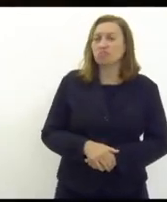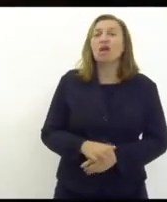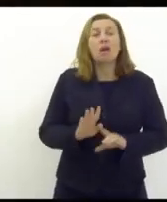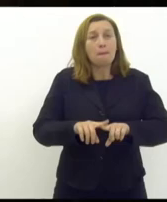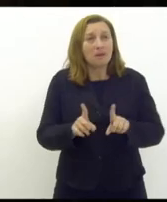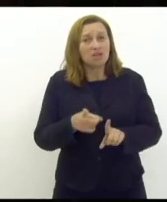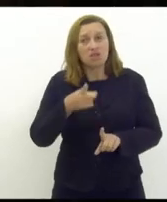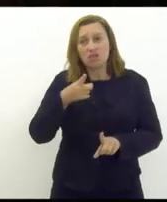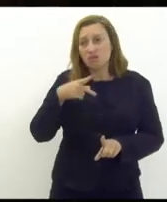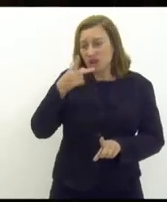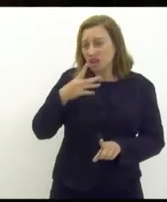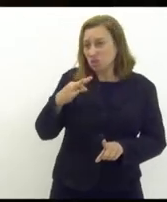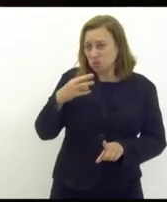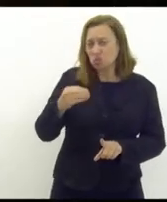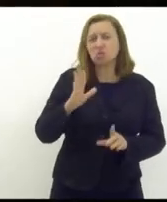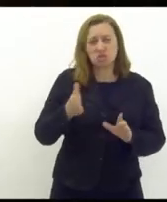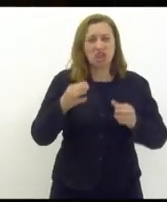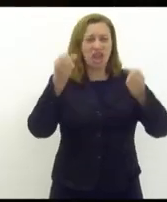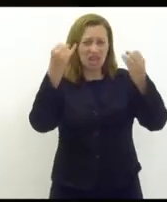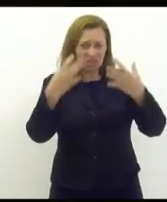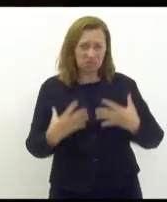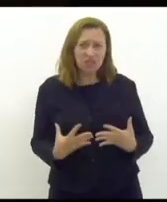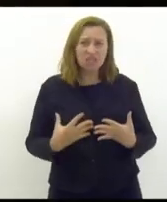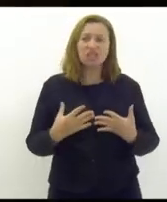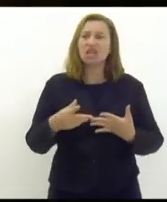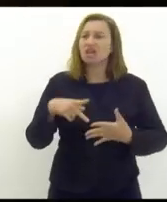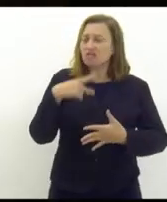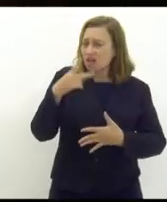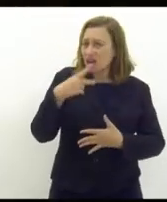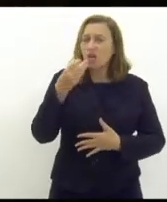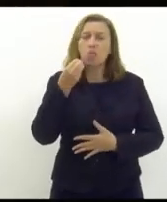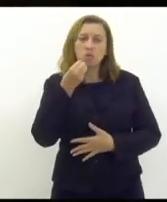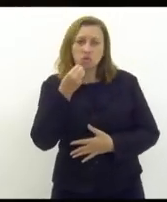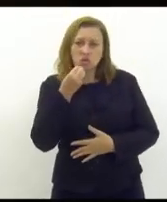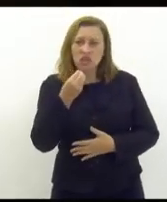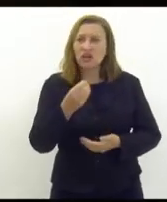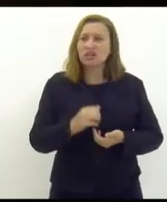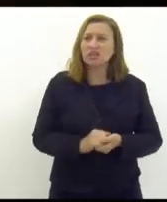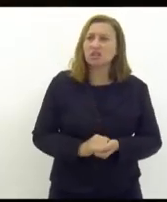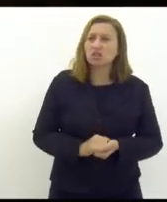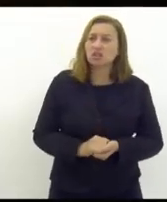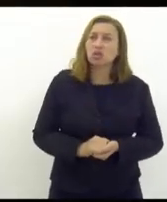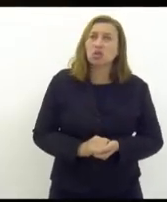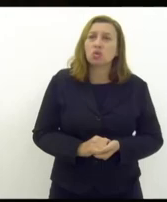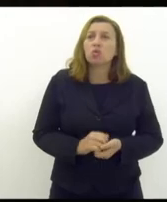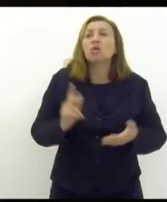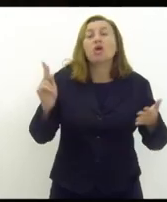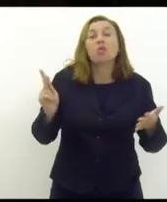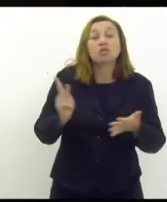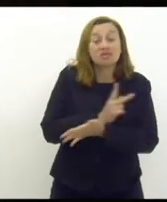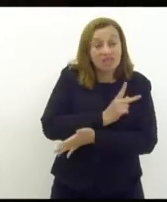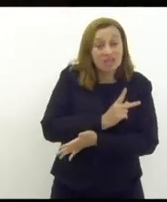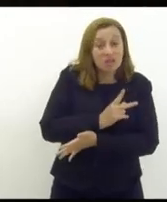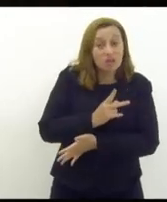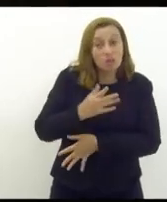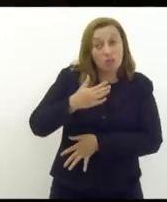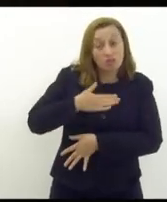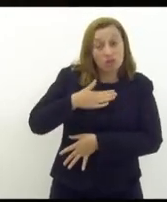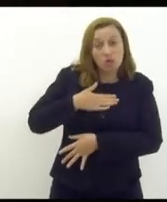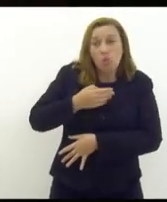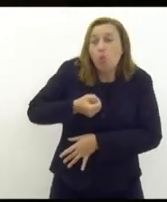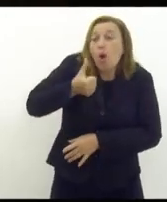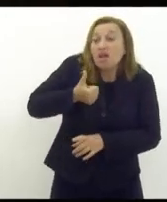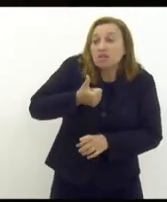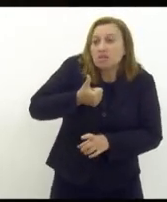dito isso eu já esclareci tive oportunidade de me manifestar sobre a tentativa de atropelamento que